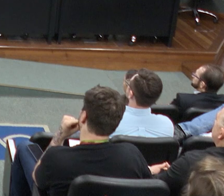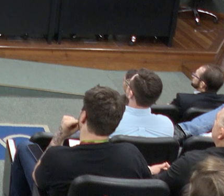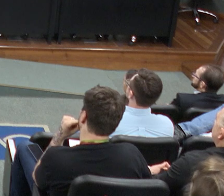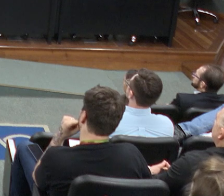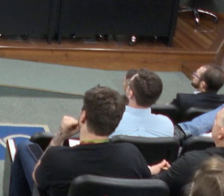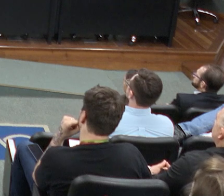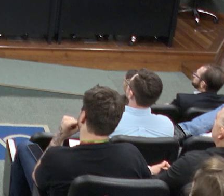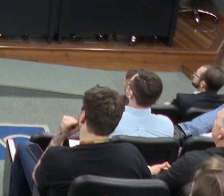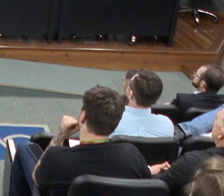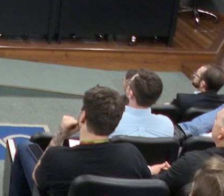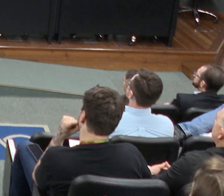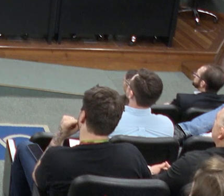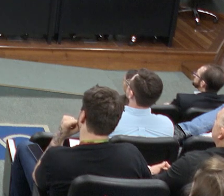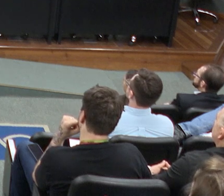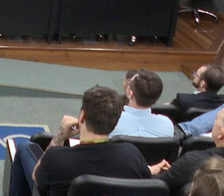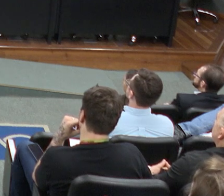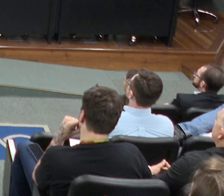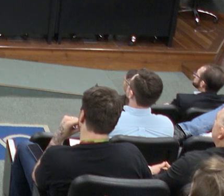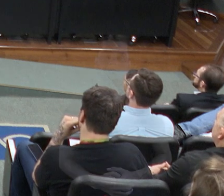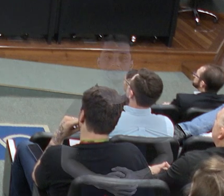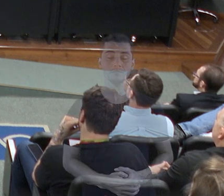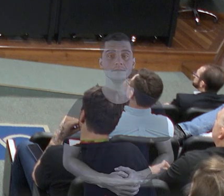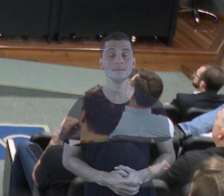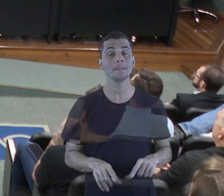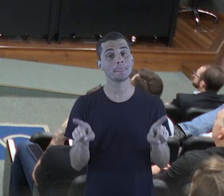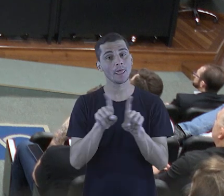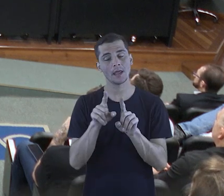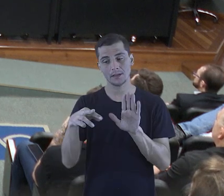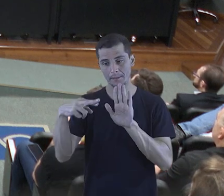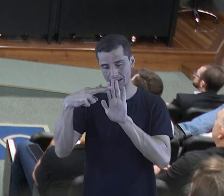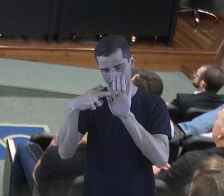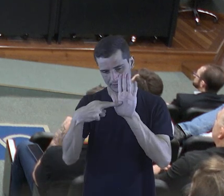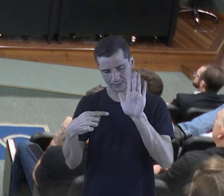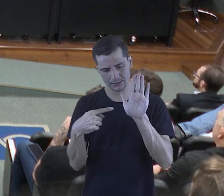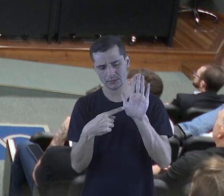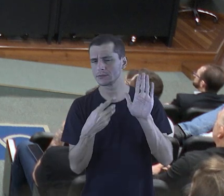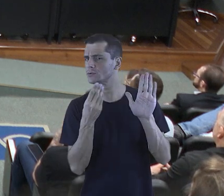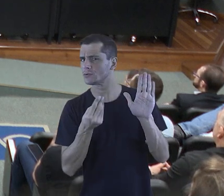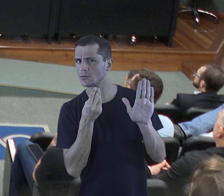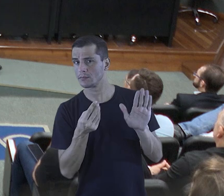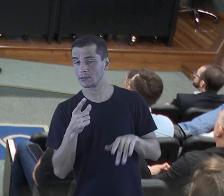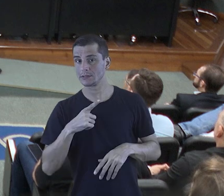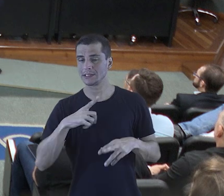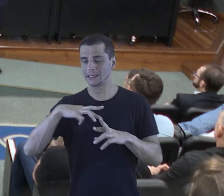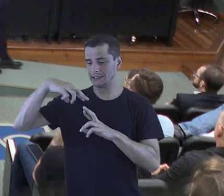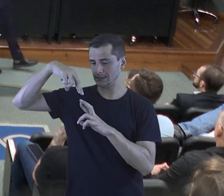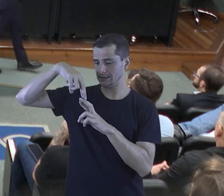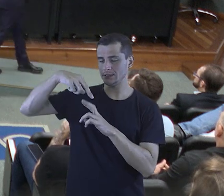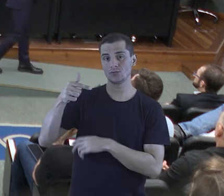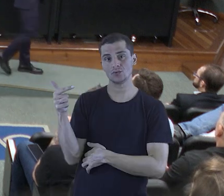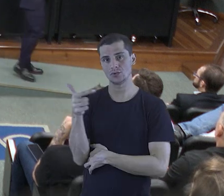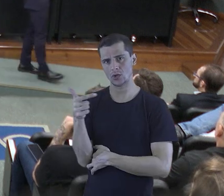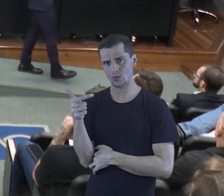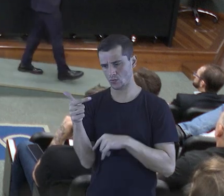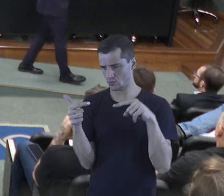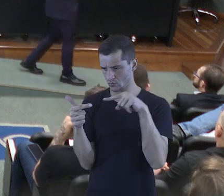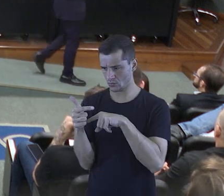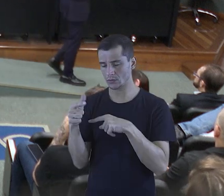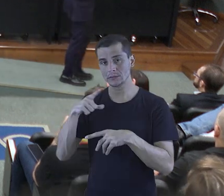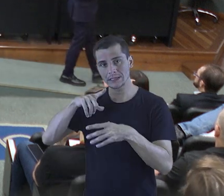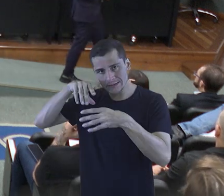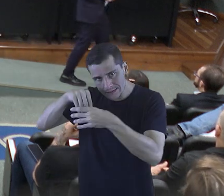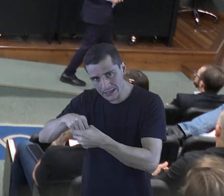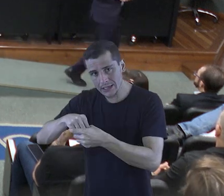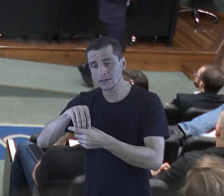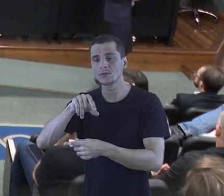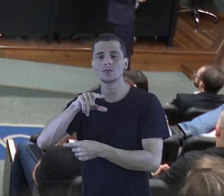e aí, como regra pessoal, o inciso segundo está em quase todas as hipóteses de tratamento